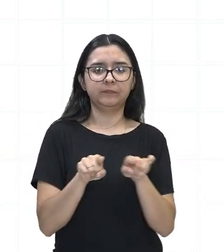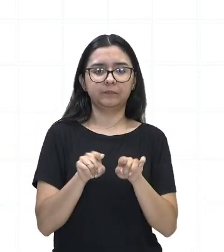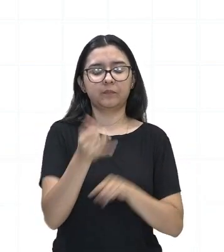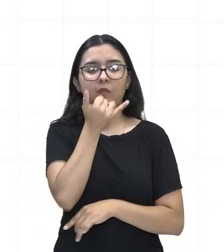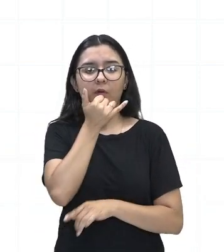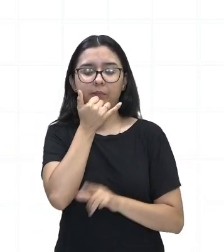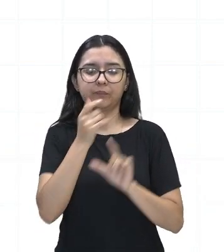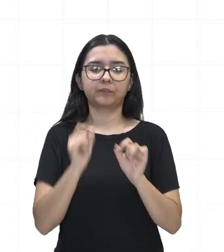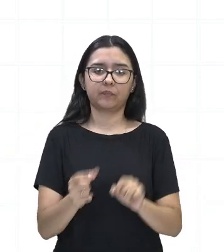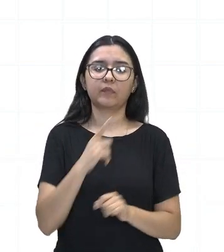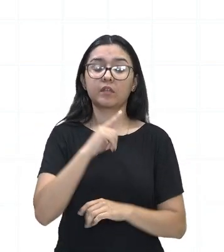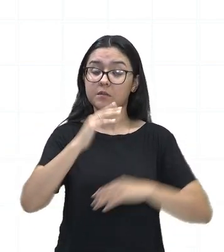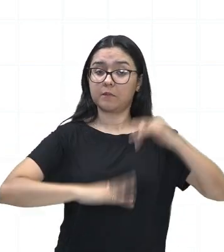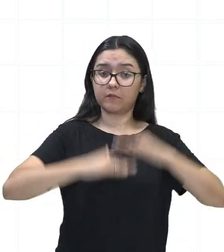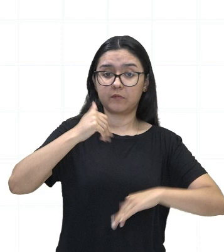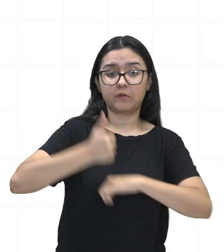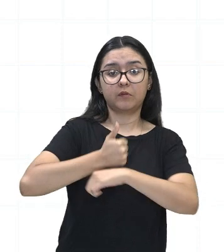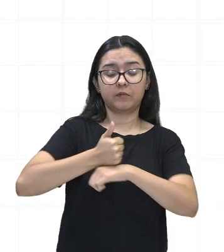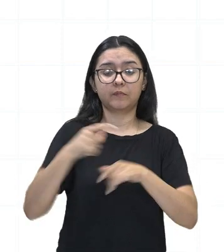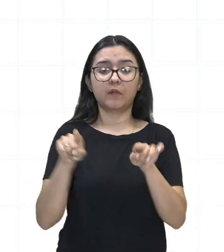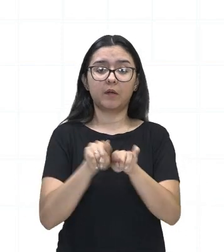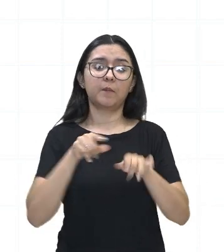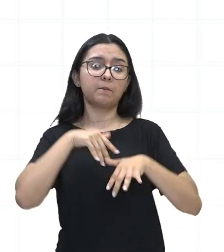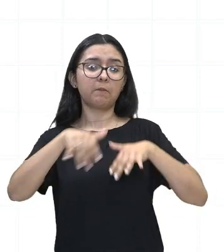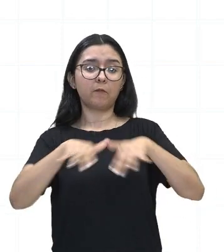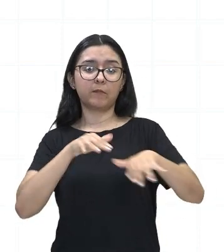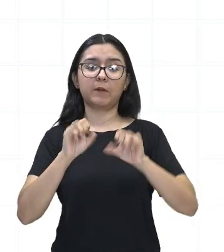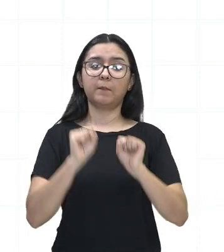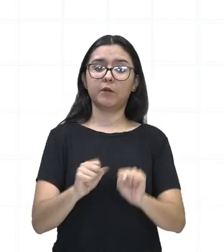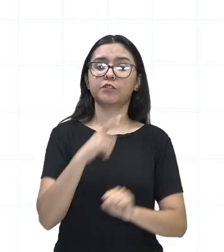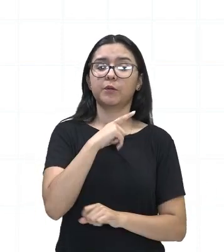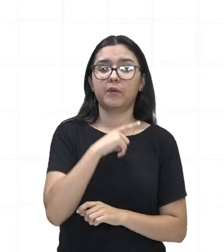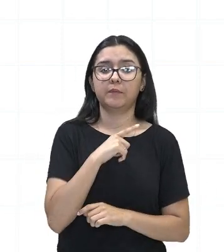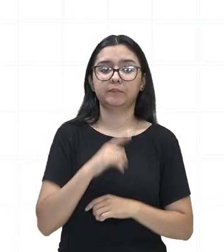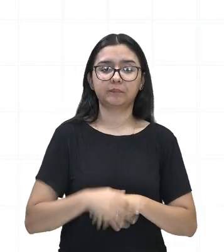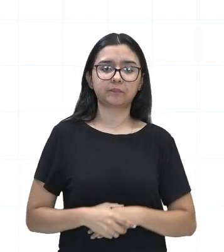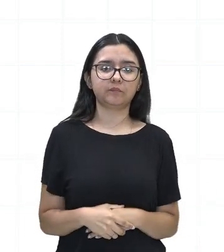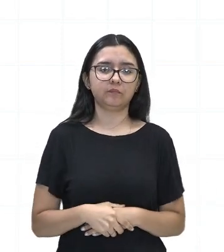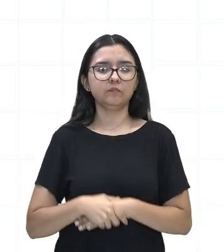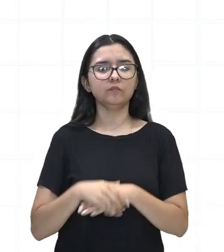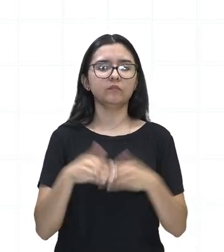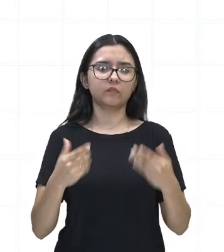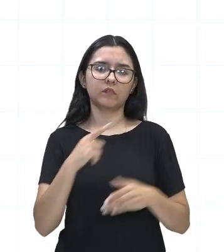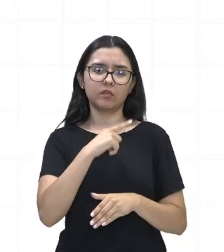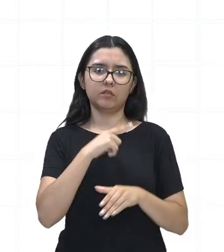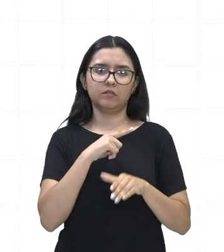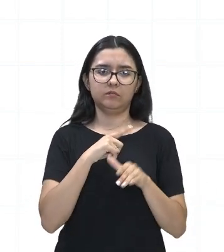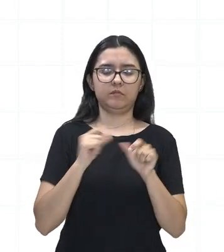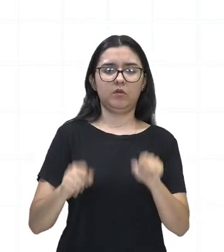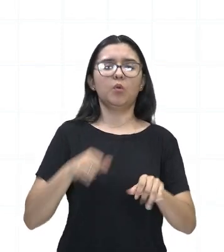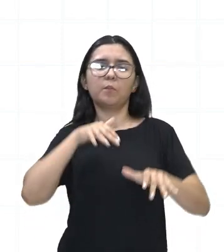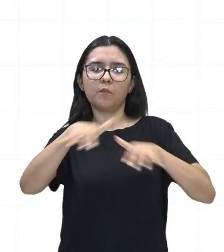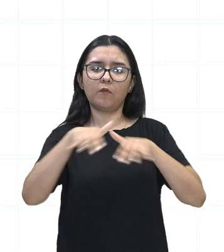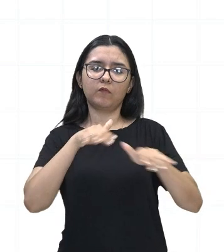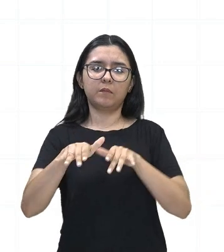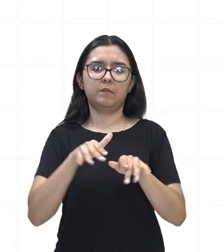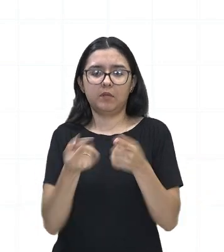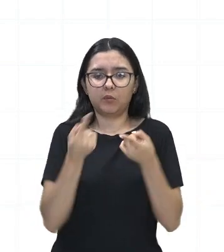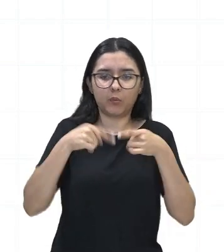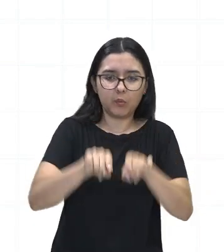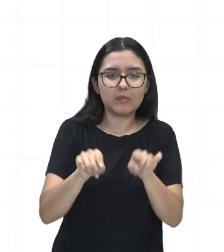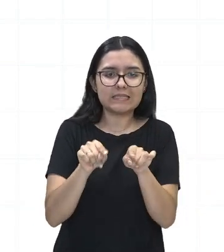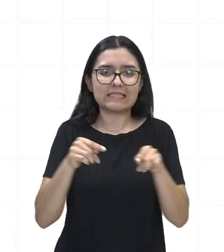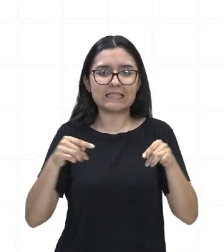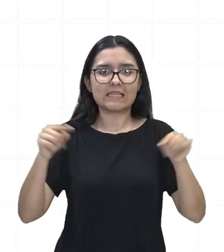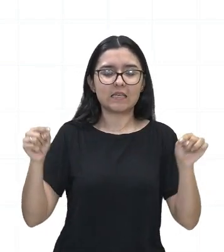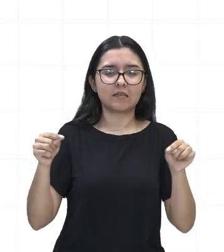Dentro dessas performances profissionais, a coreografia ela pode incluir, olha só, padrões de passos sincronizados. Esses padrões